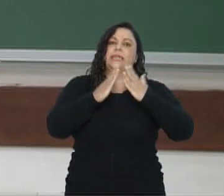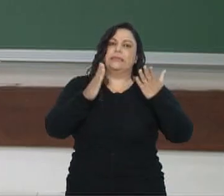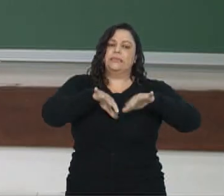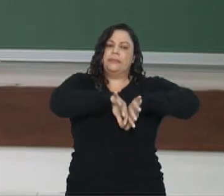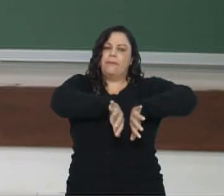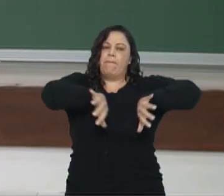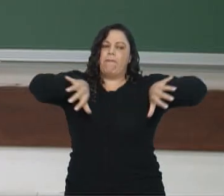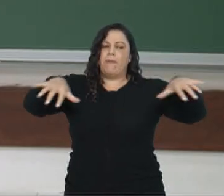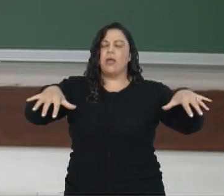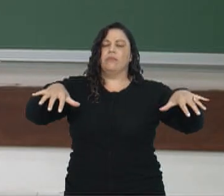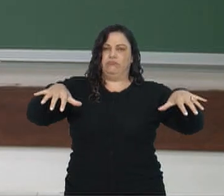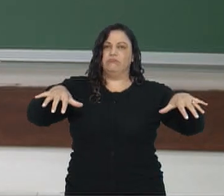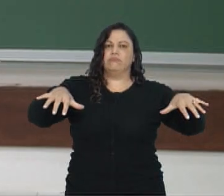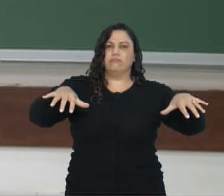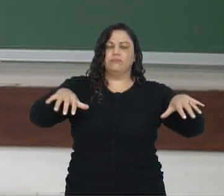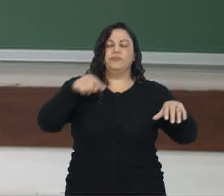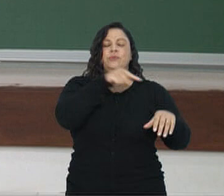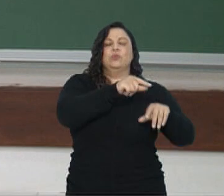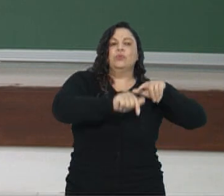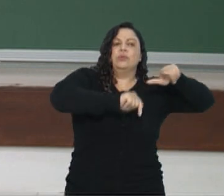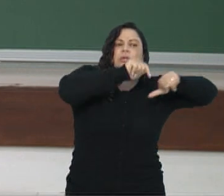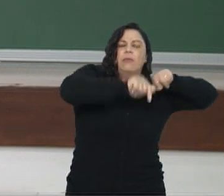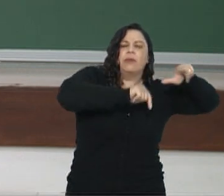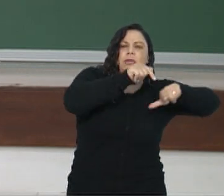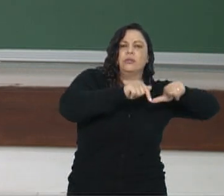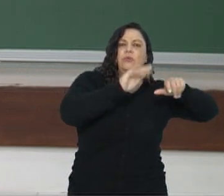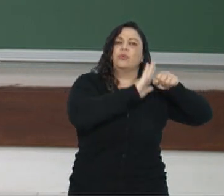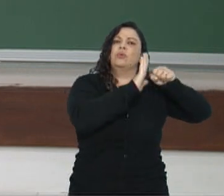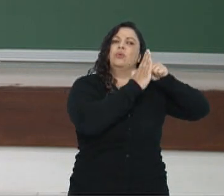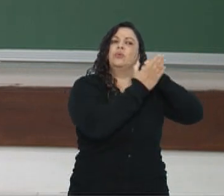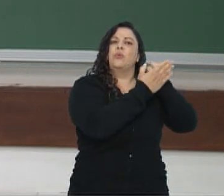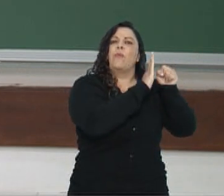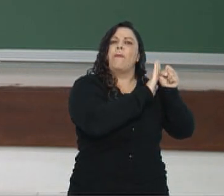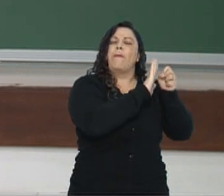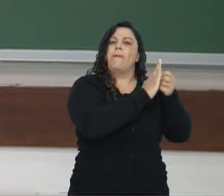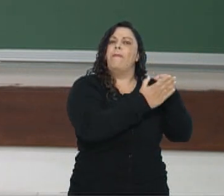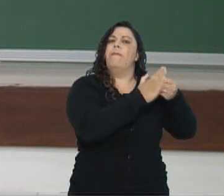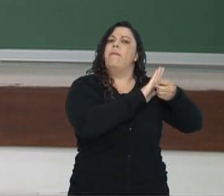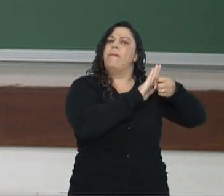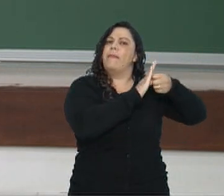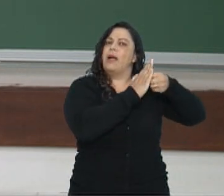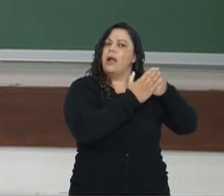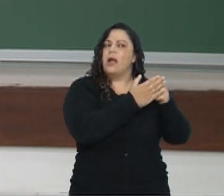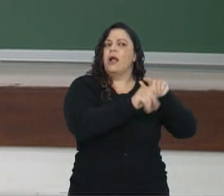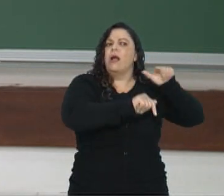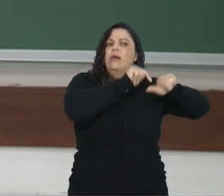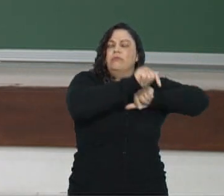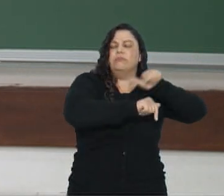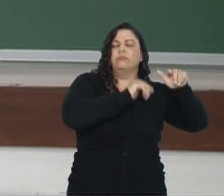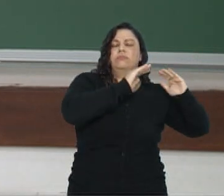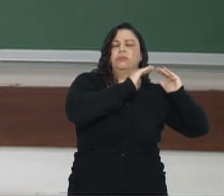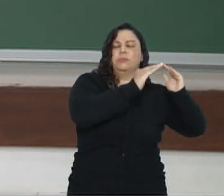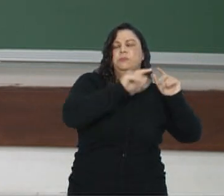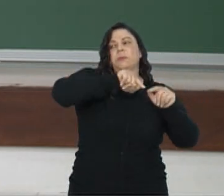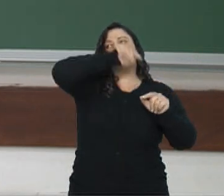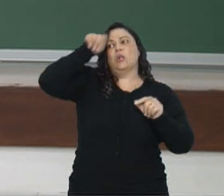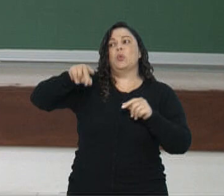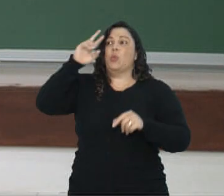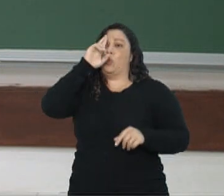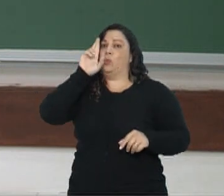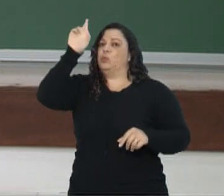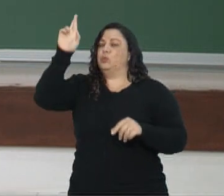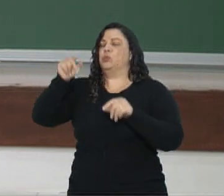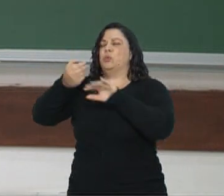seus bairros operários e os donos de fábricas em seus palácios mais rurais, mais afastados da poluição